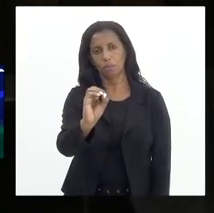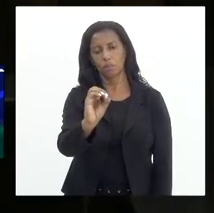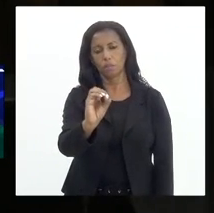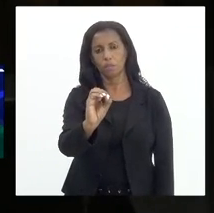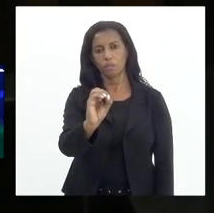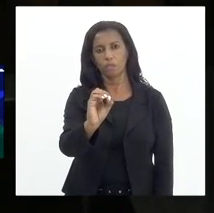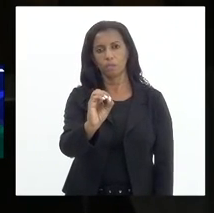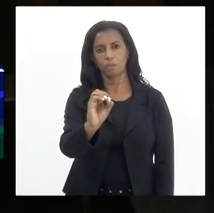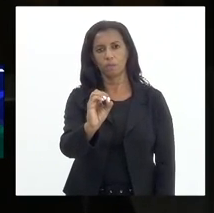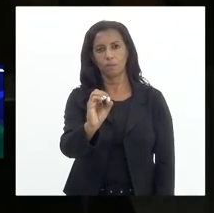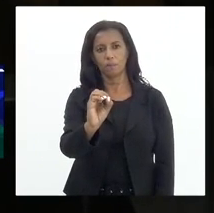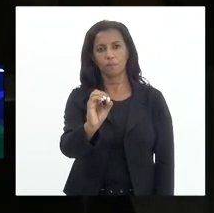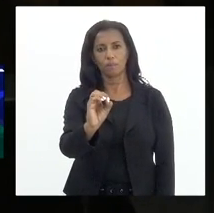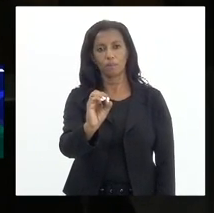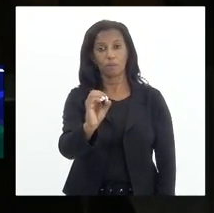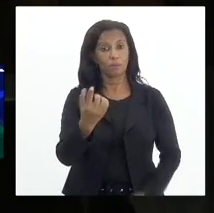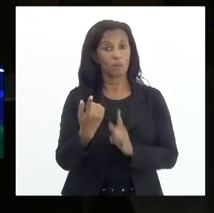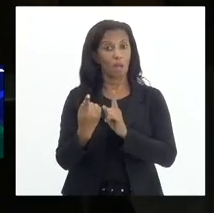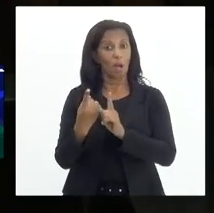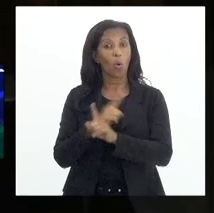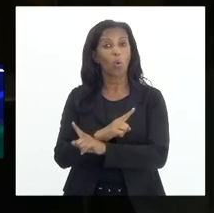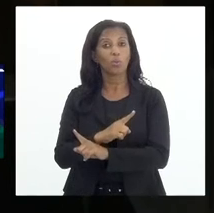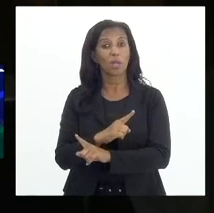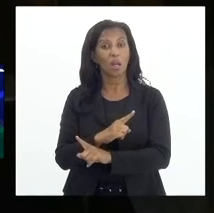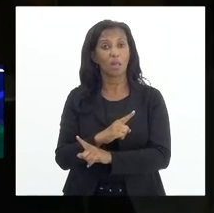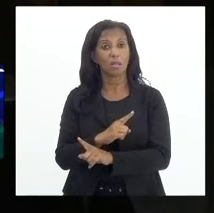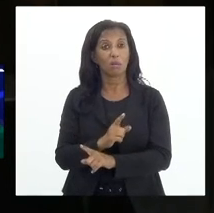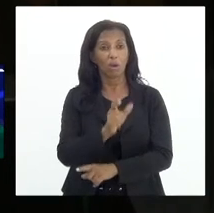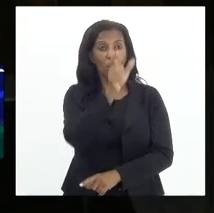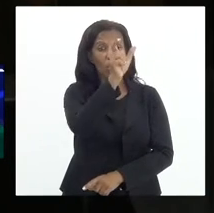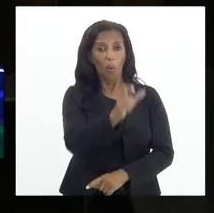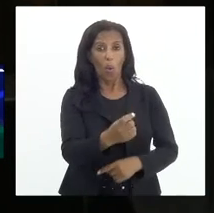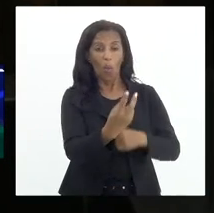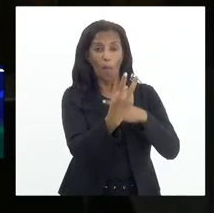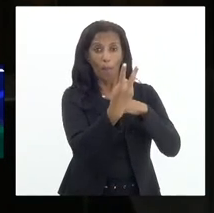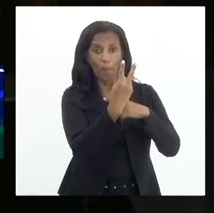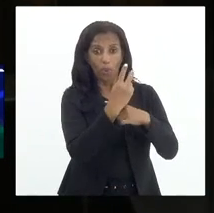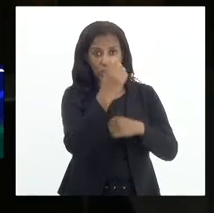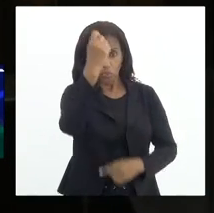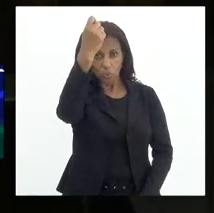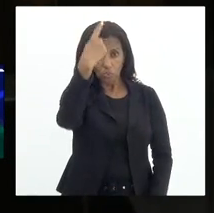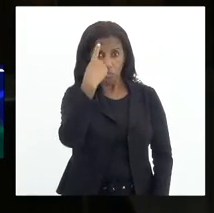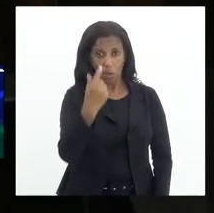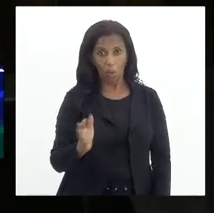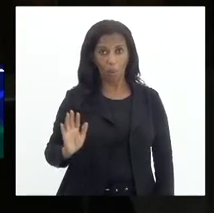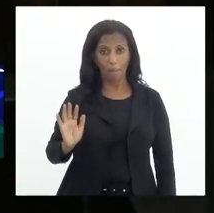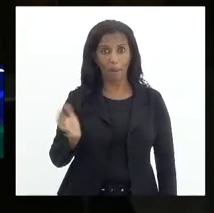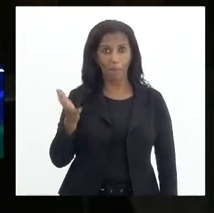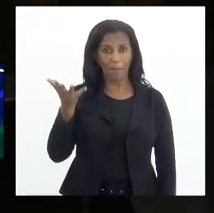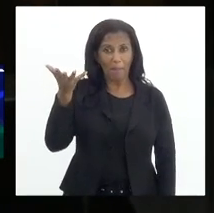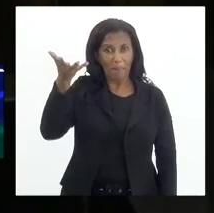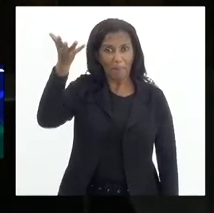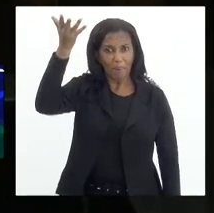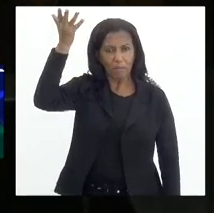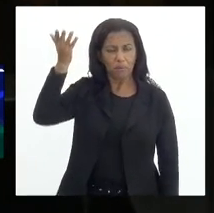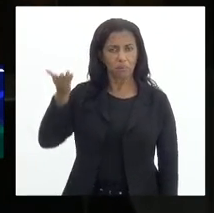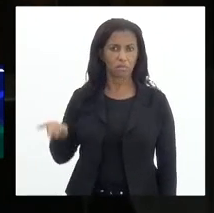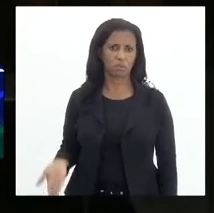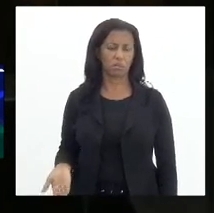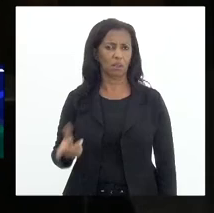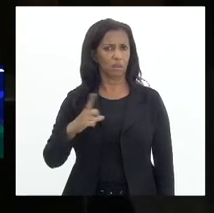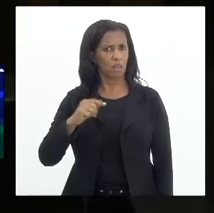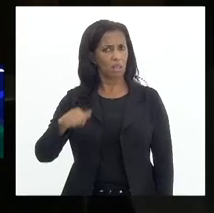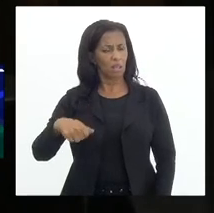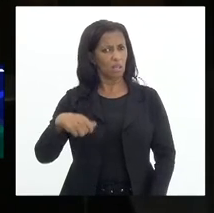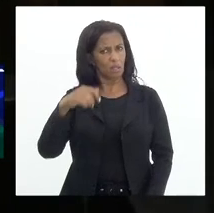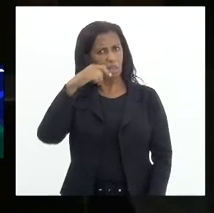Ao contrário, teve acréscimo. Zero. Teve acréscimo. Então, tem aqui nesse Brasil,